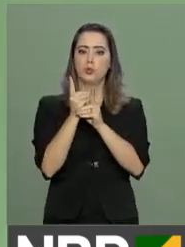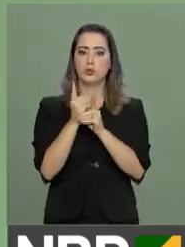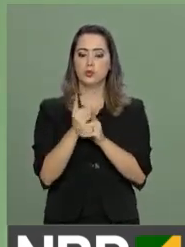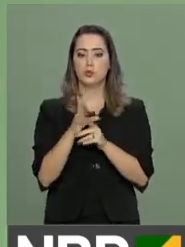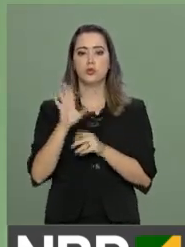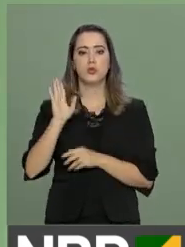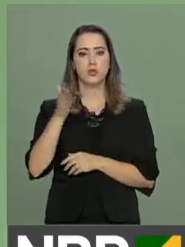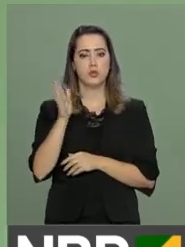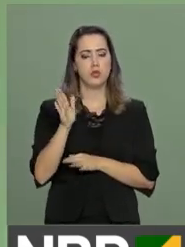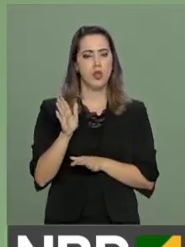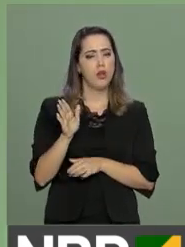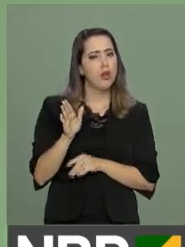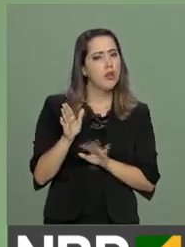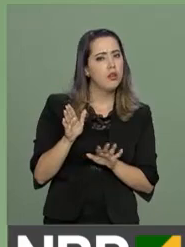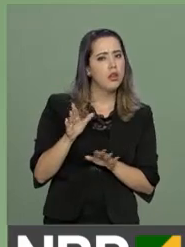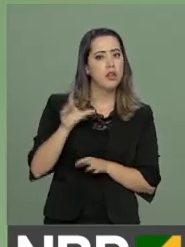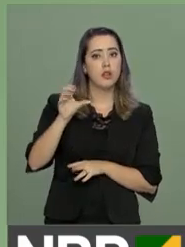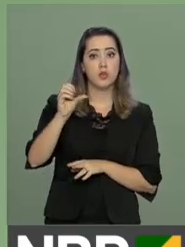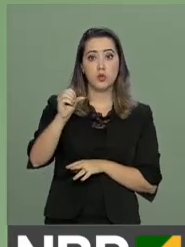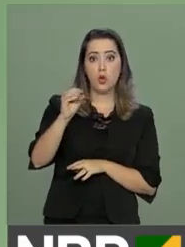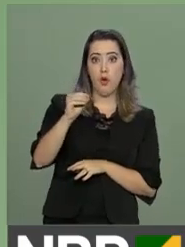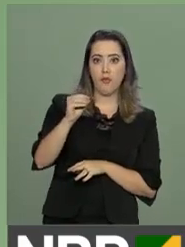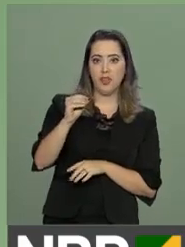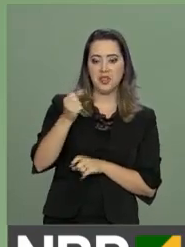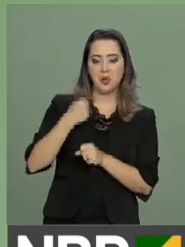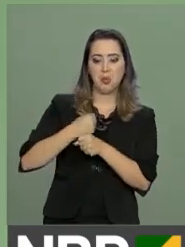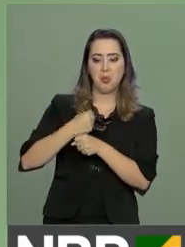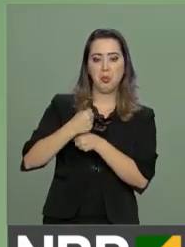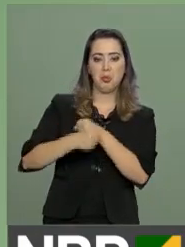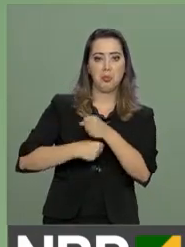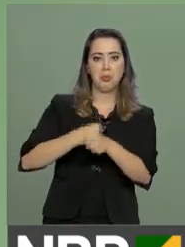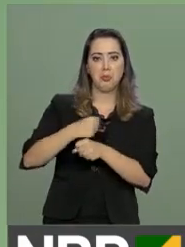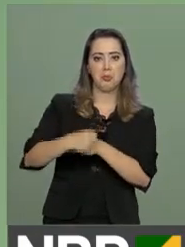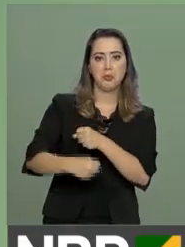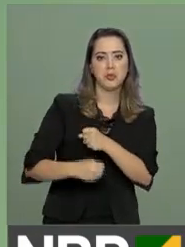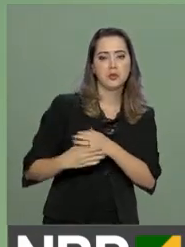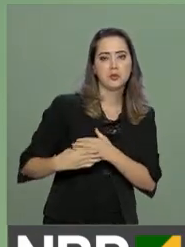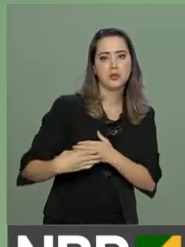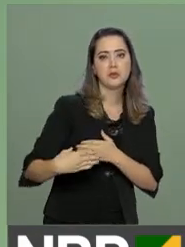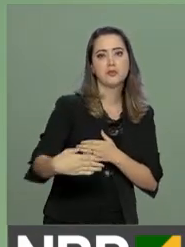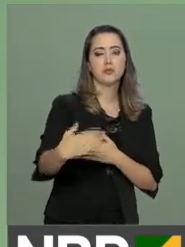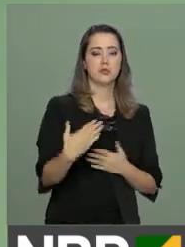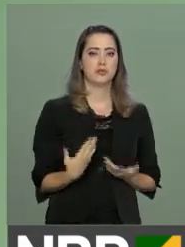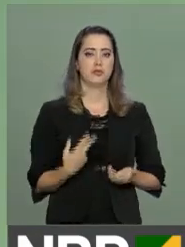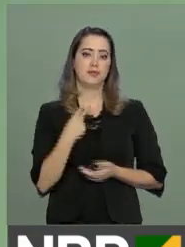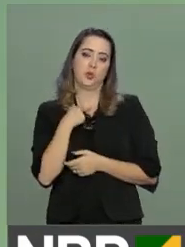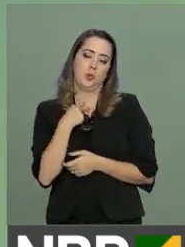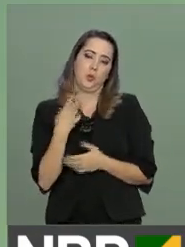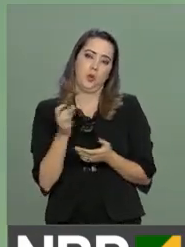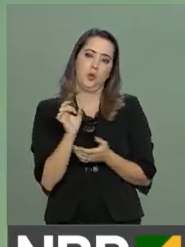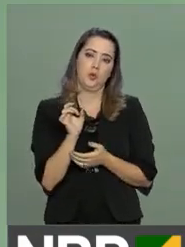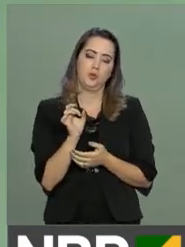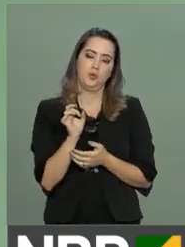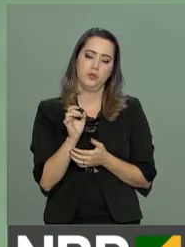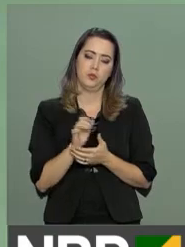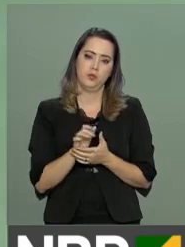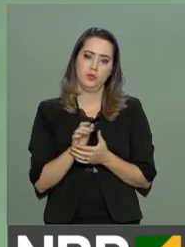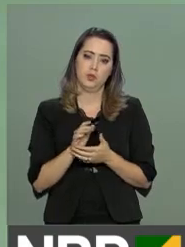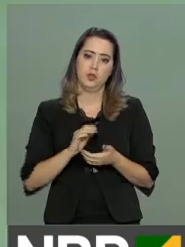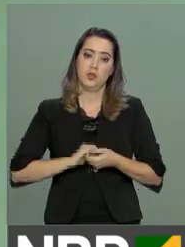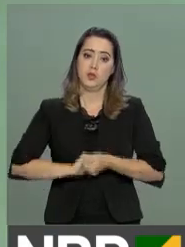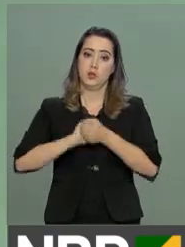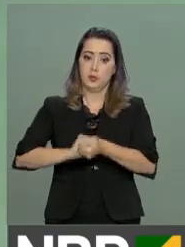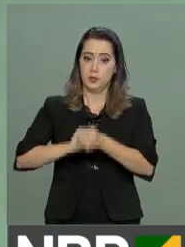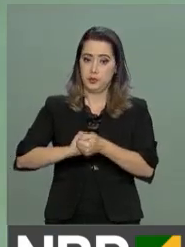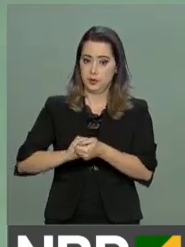que completa, não é? 90 edições. E para não deixar de